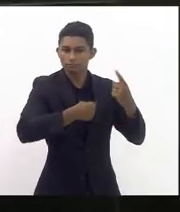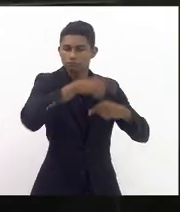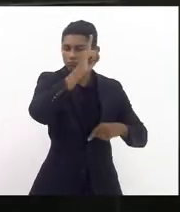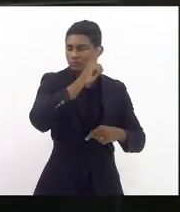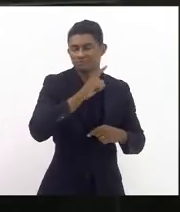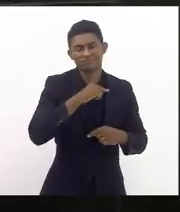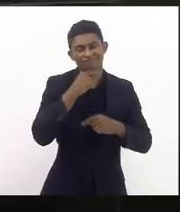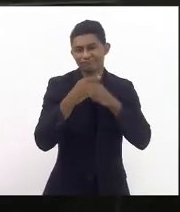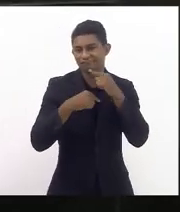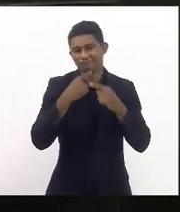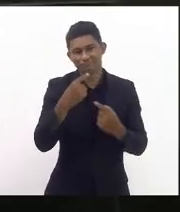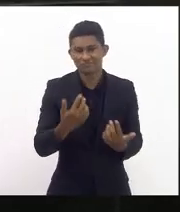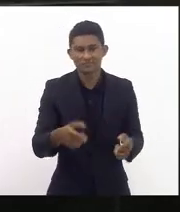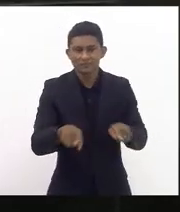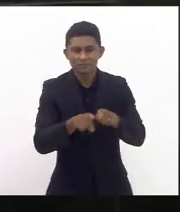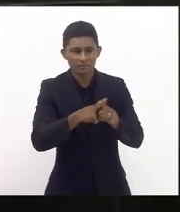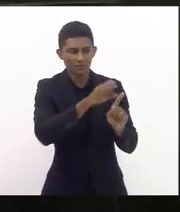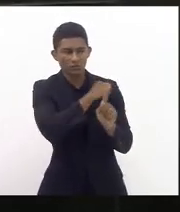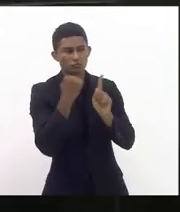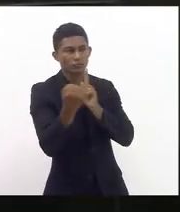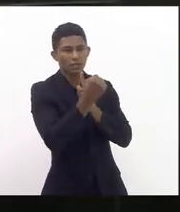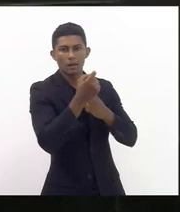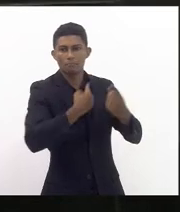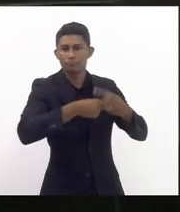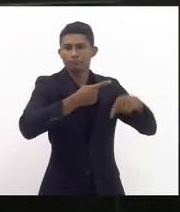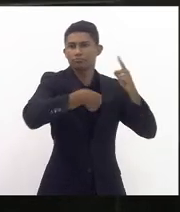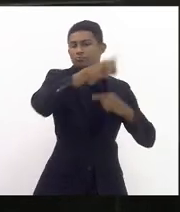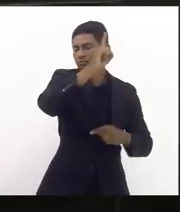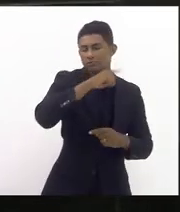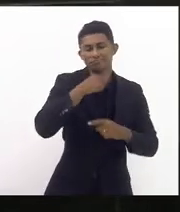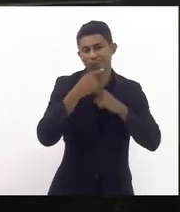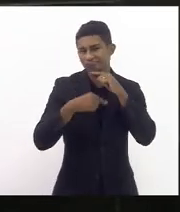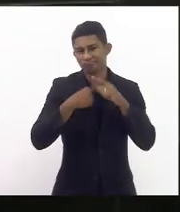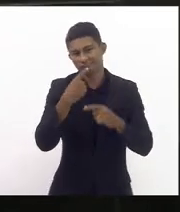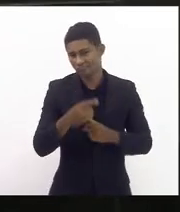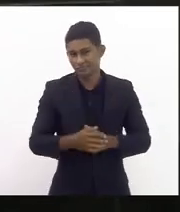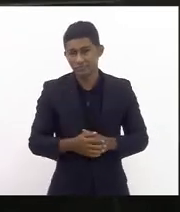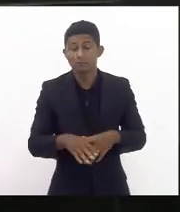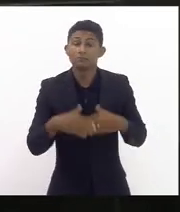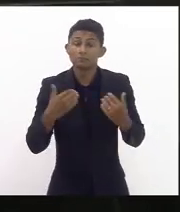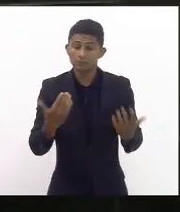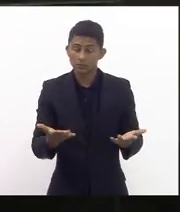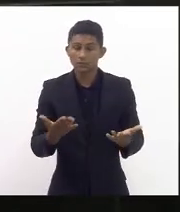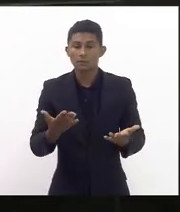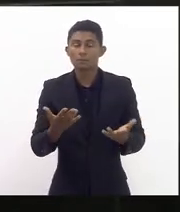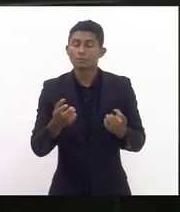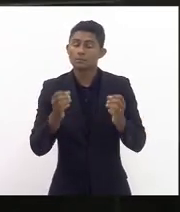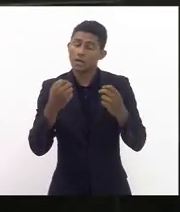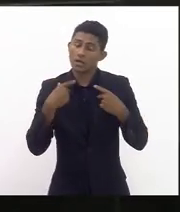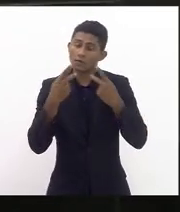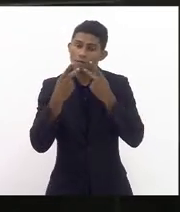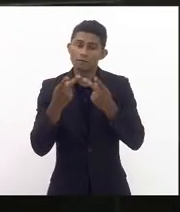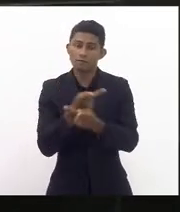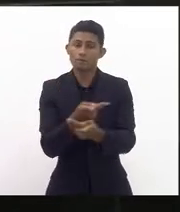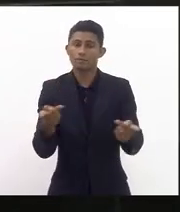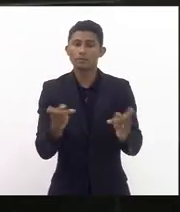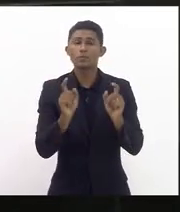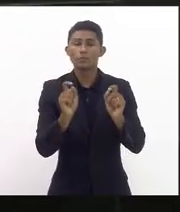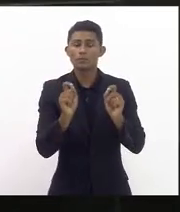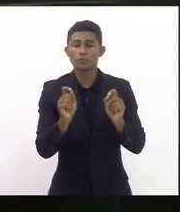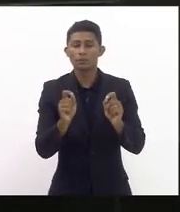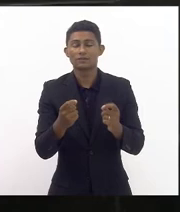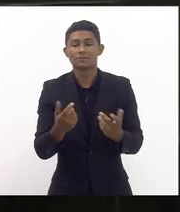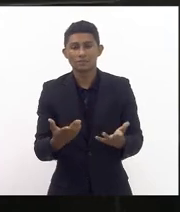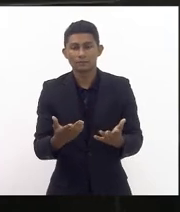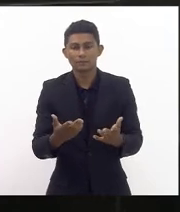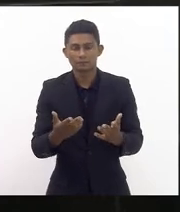trazer desenvolvimento social. O que, em última análise, pode-se dizer, né, é que o